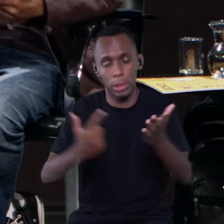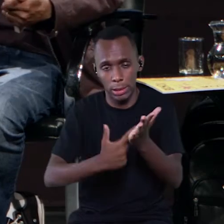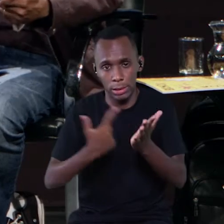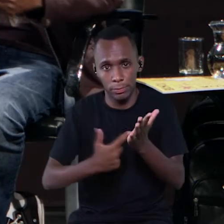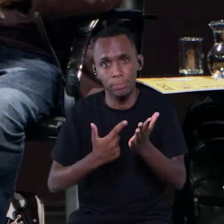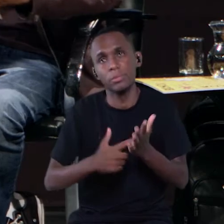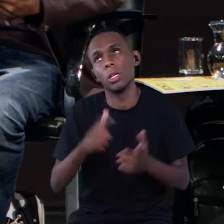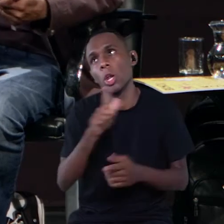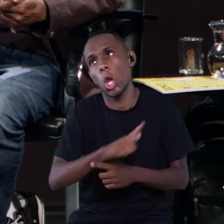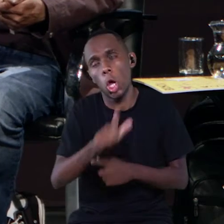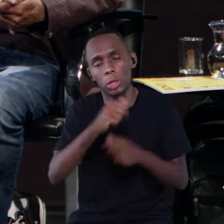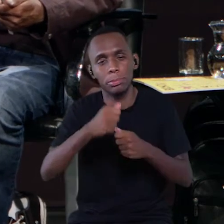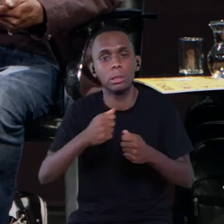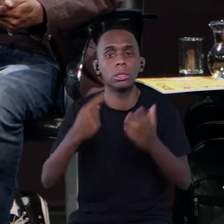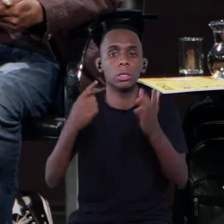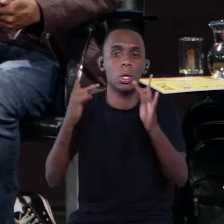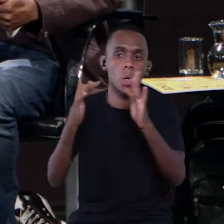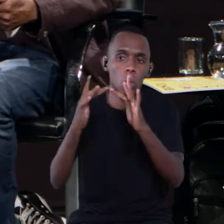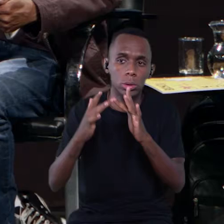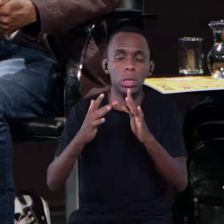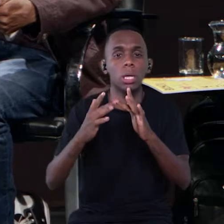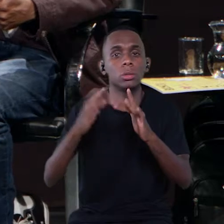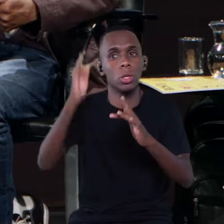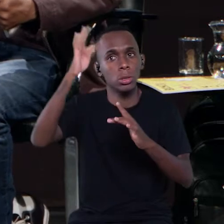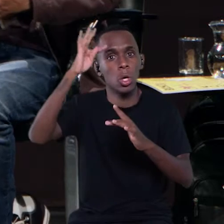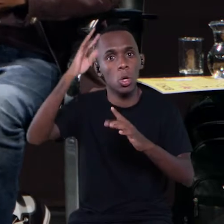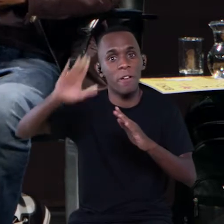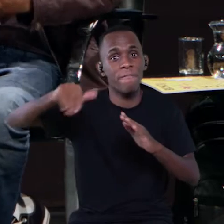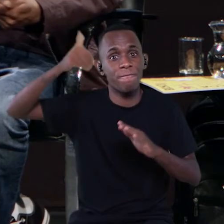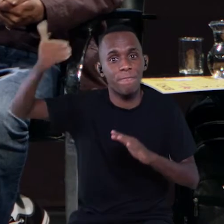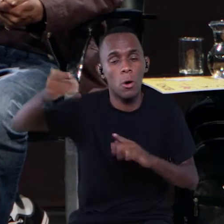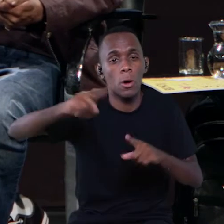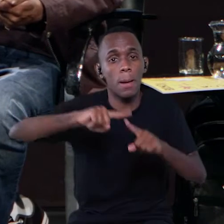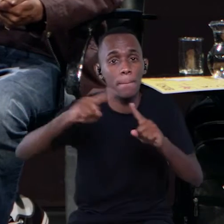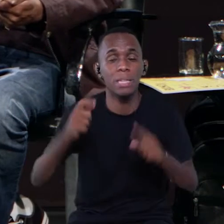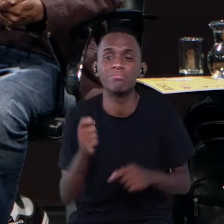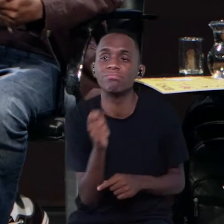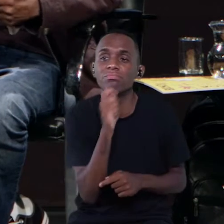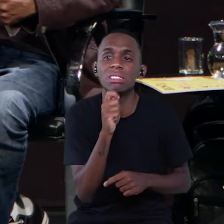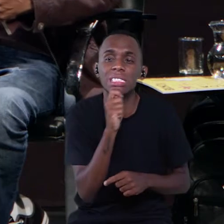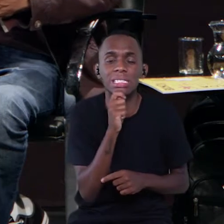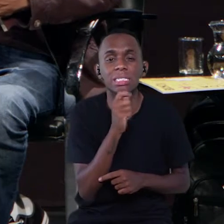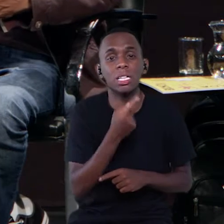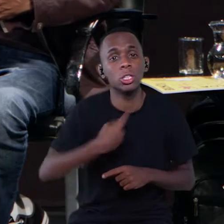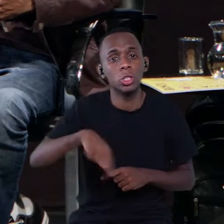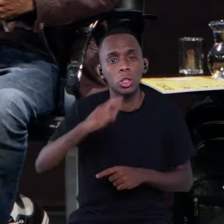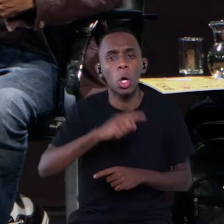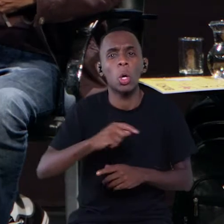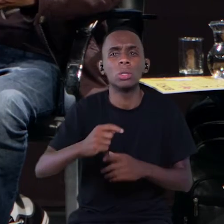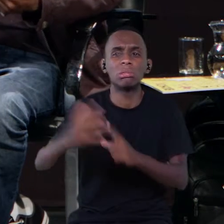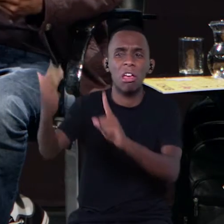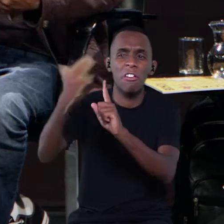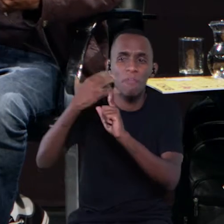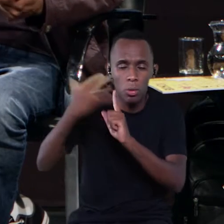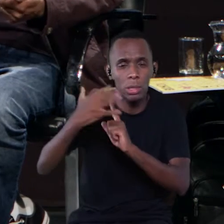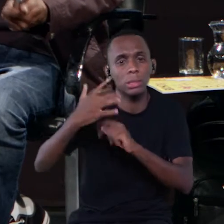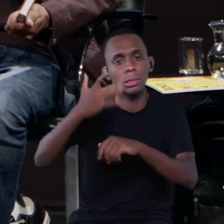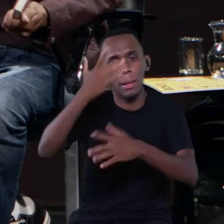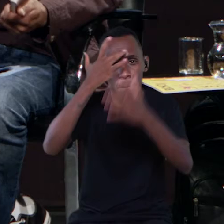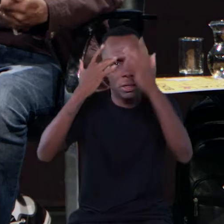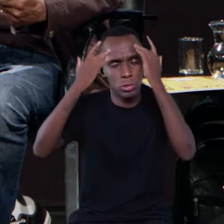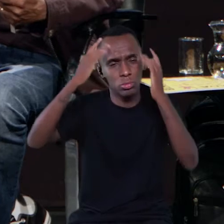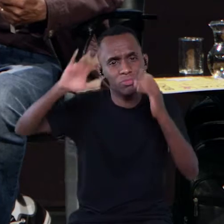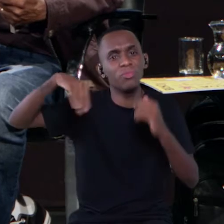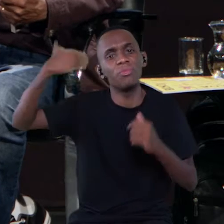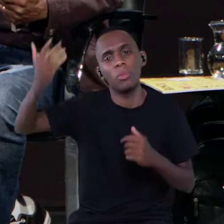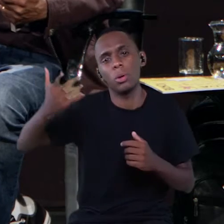claro, é importante dialogar com as teorias externas, mas ainda reproduzimos muito autores estrangeiros aplicando a condições